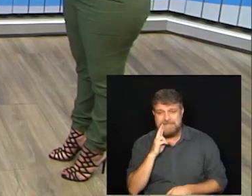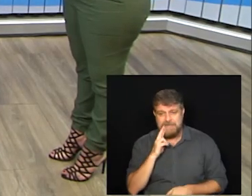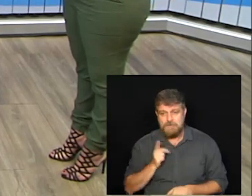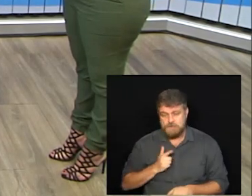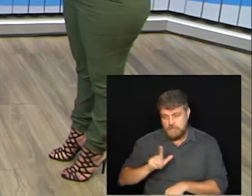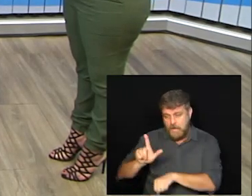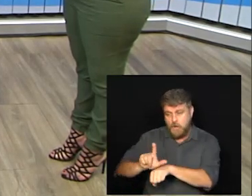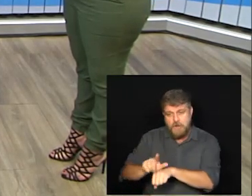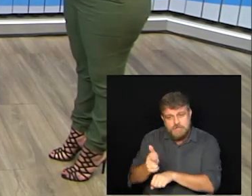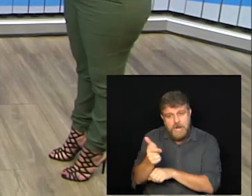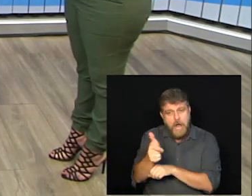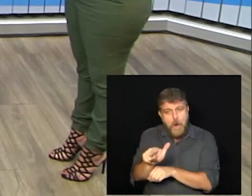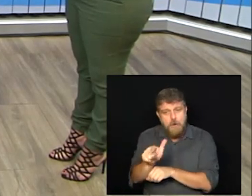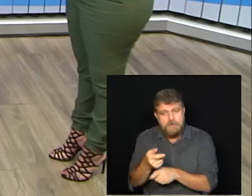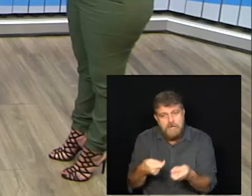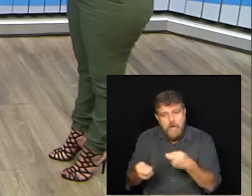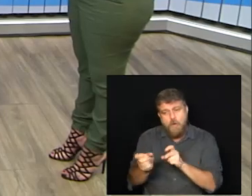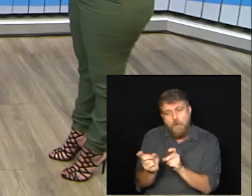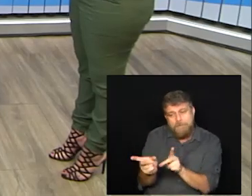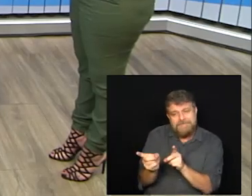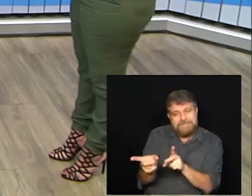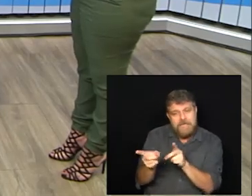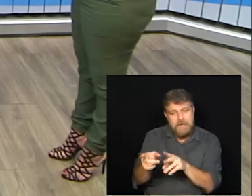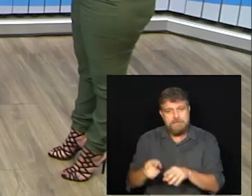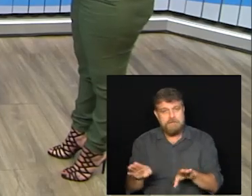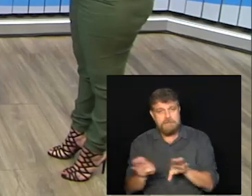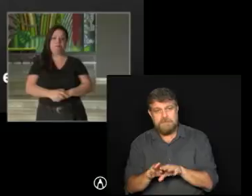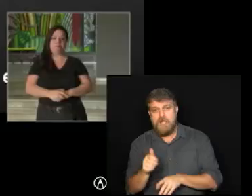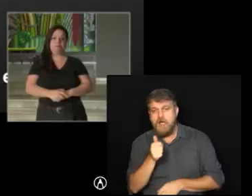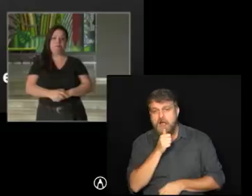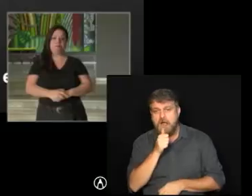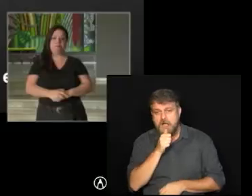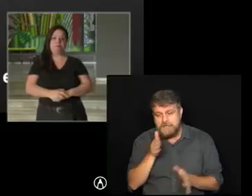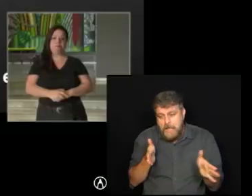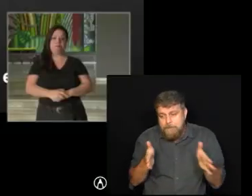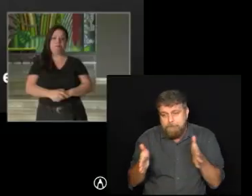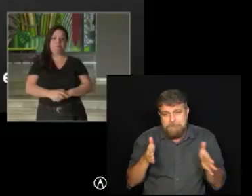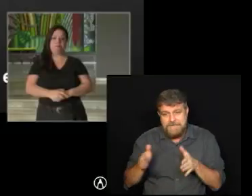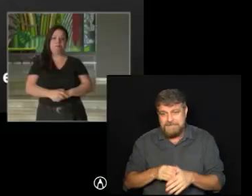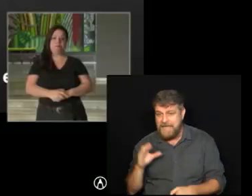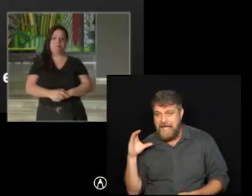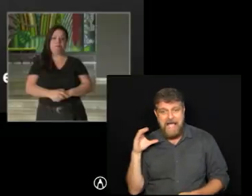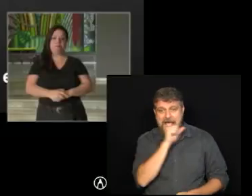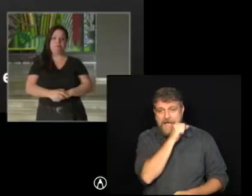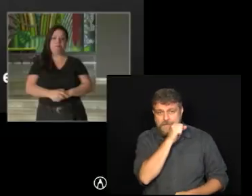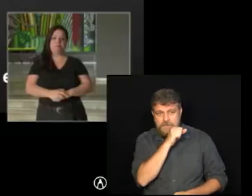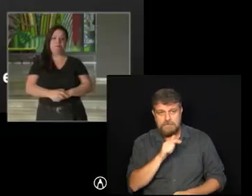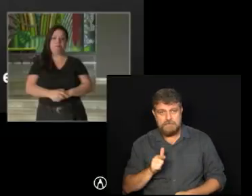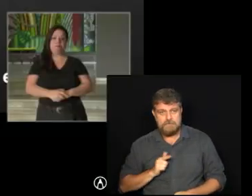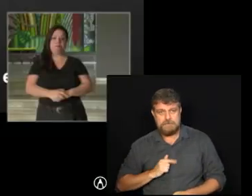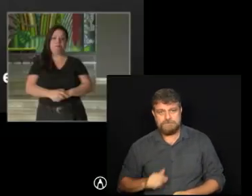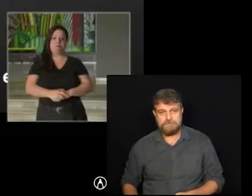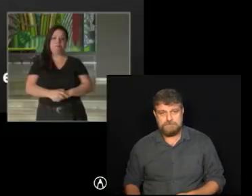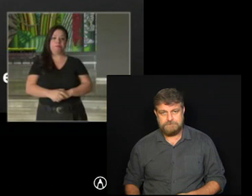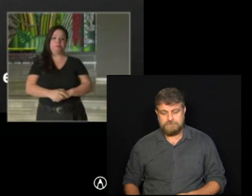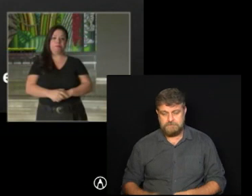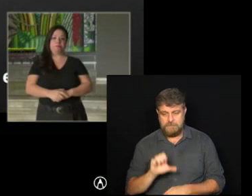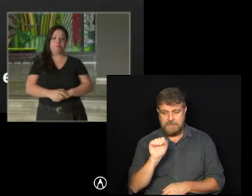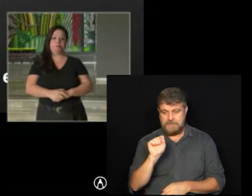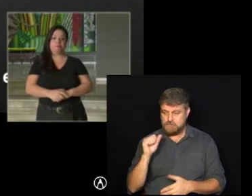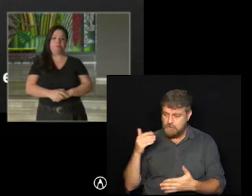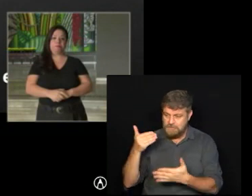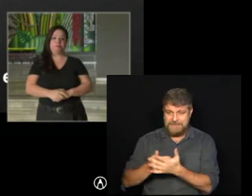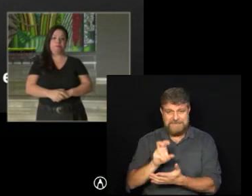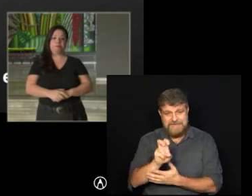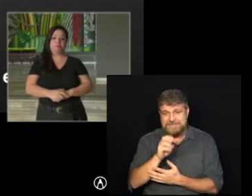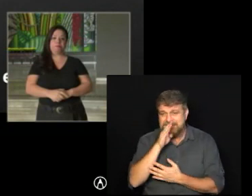outros estabelecimentos comerciais. Ainda sobre a fase emergencial, toque de recolher,